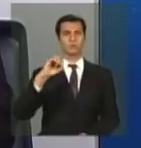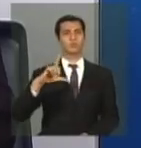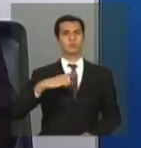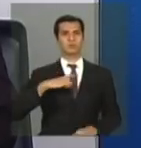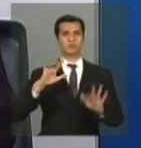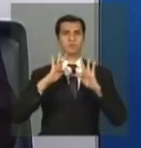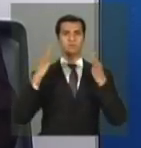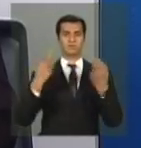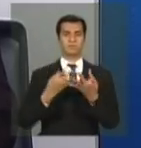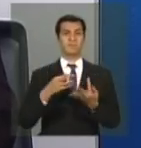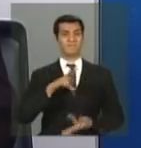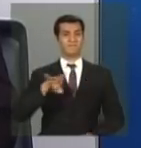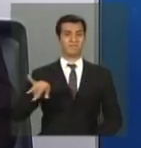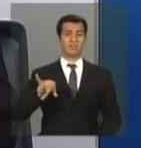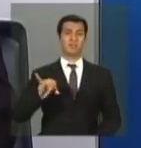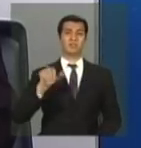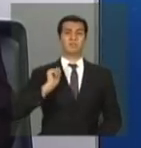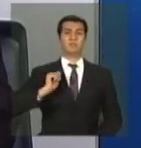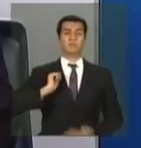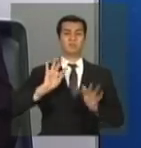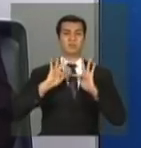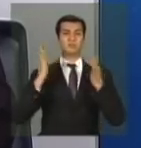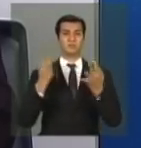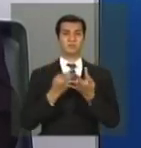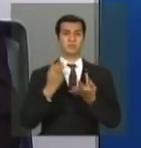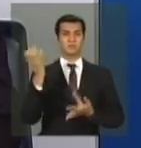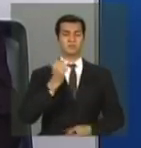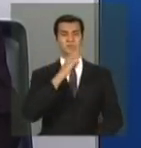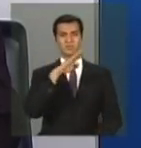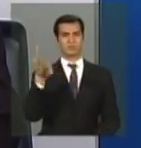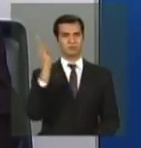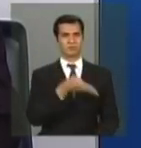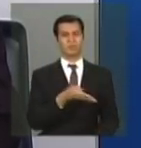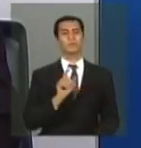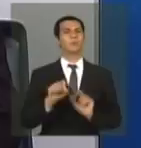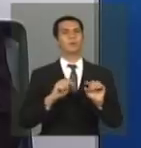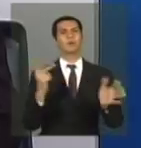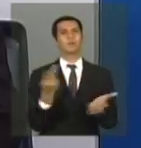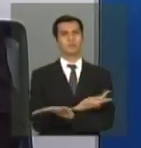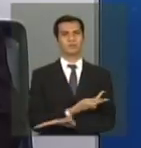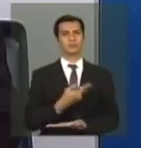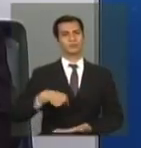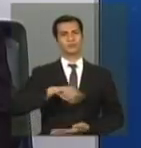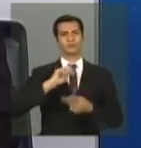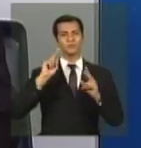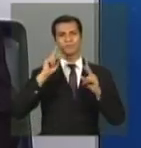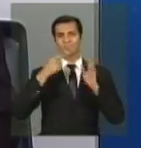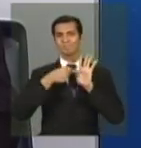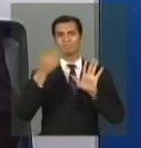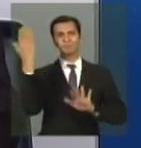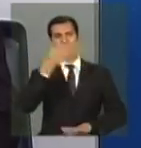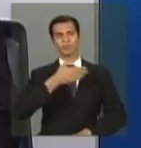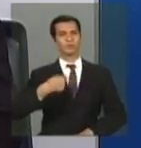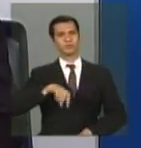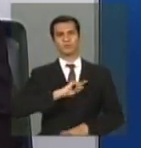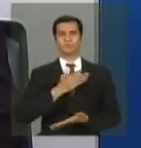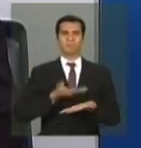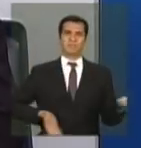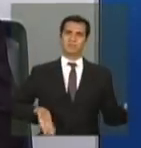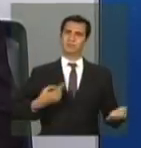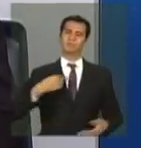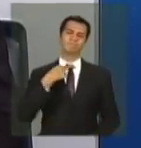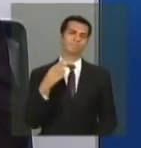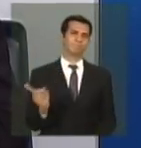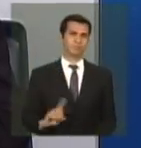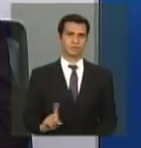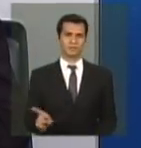tem famílias que serão canceladas, isso é um testemunho de que nós fracassamos. E nós não podemos fazer isso, gente. Eu acho assim que